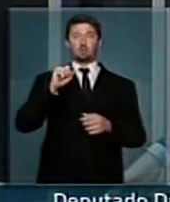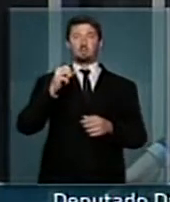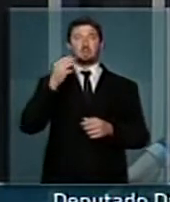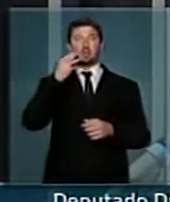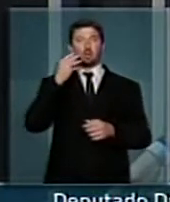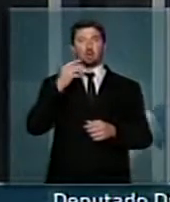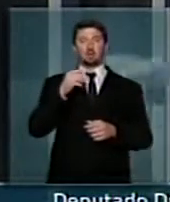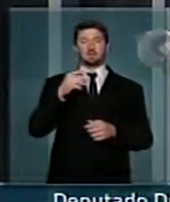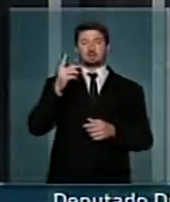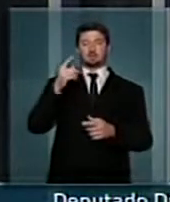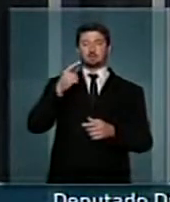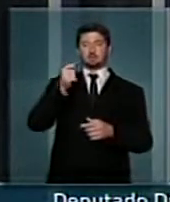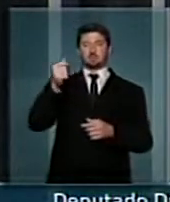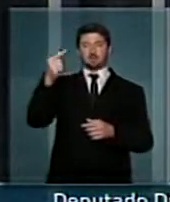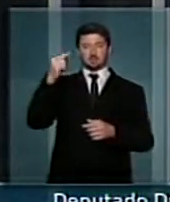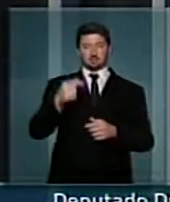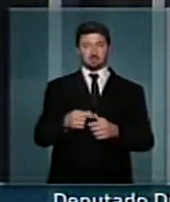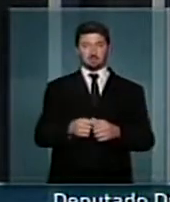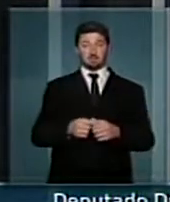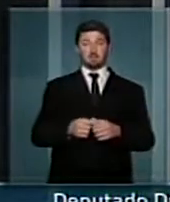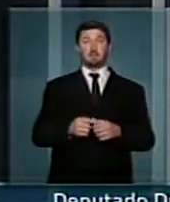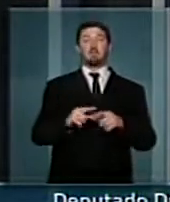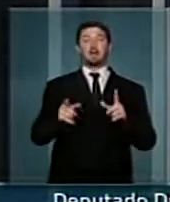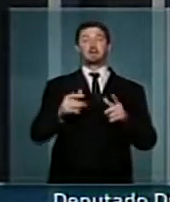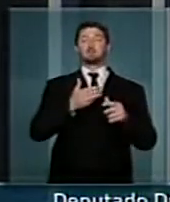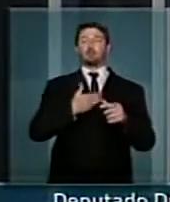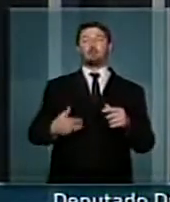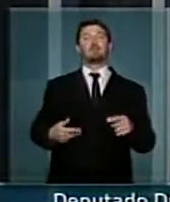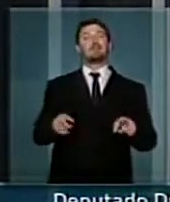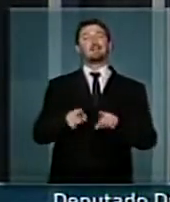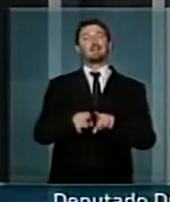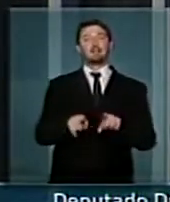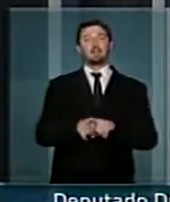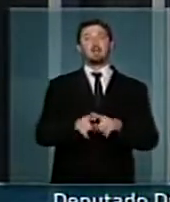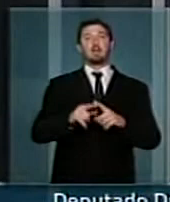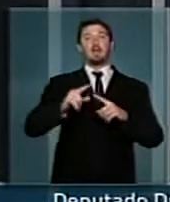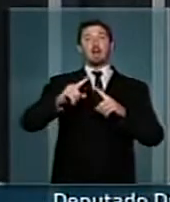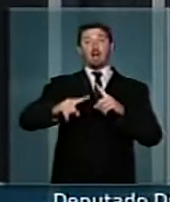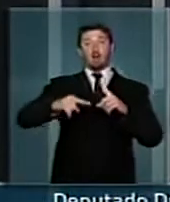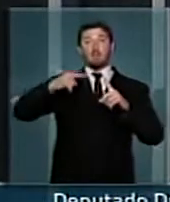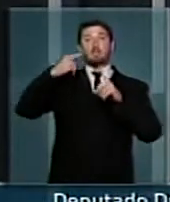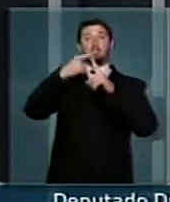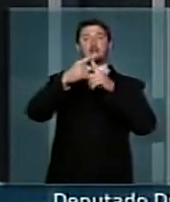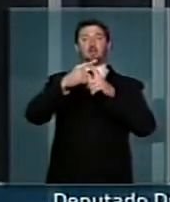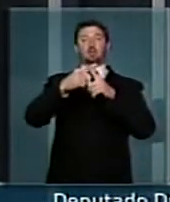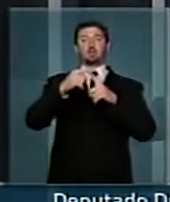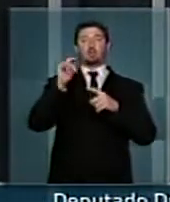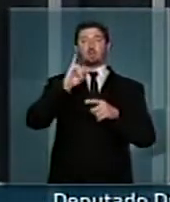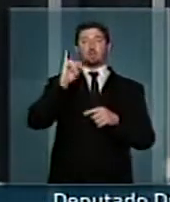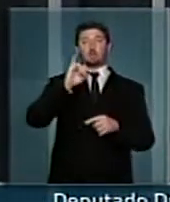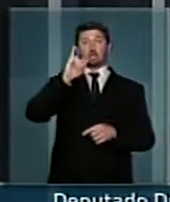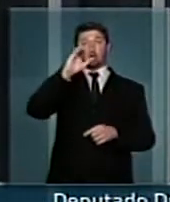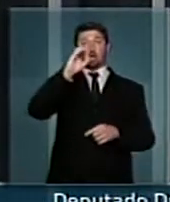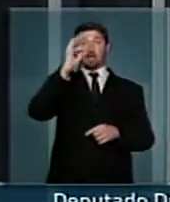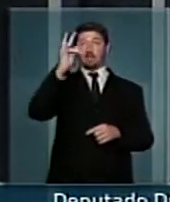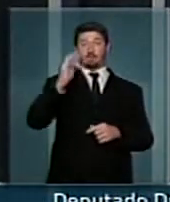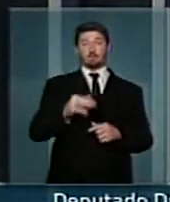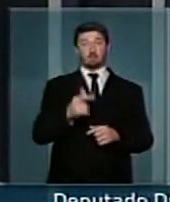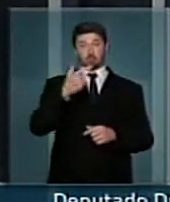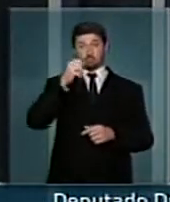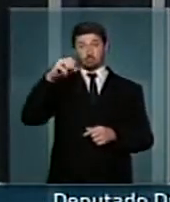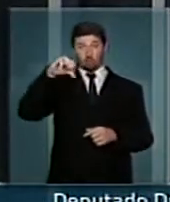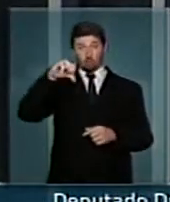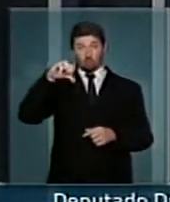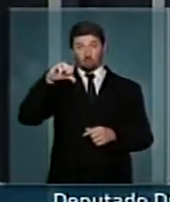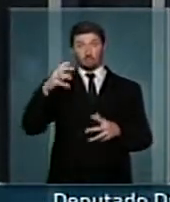2007. Na outra ponta, o governo aumentou a carga tributária, duplicou o IOF. Em 2009, o